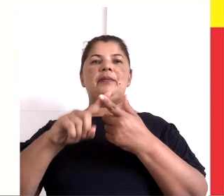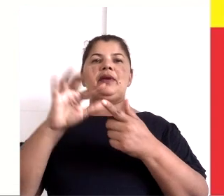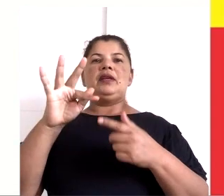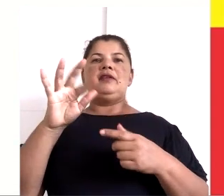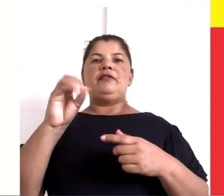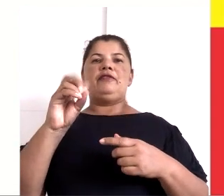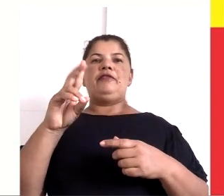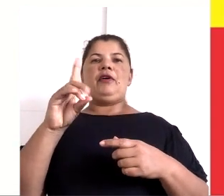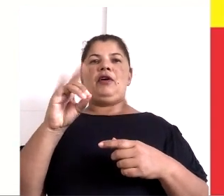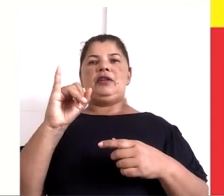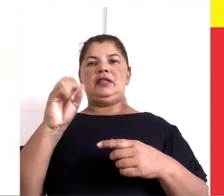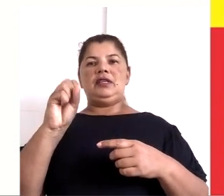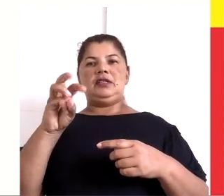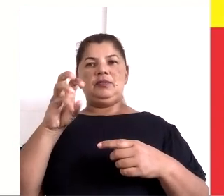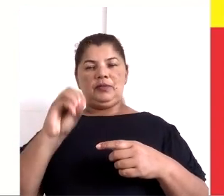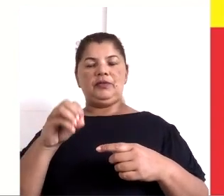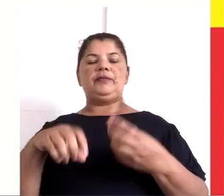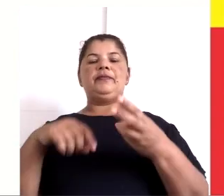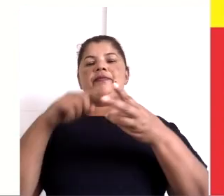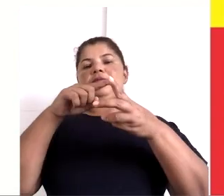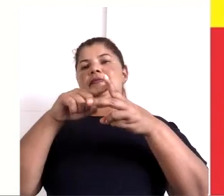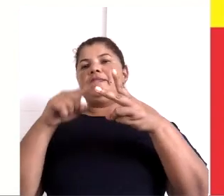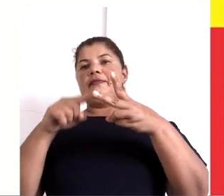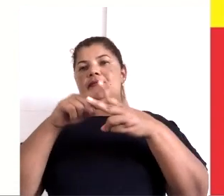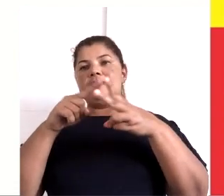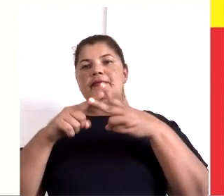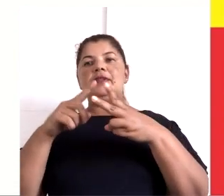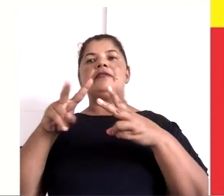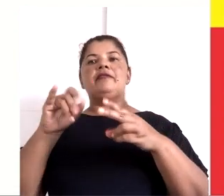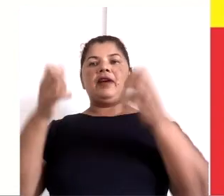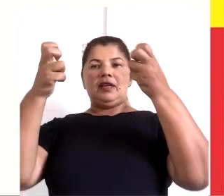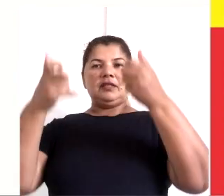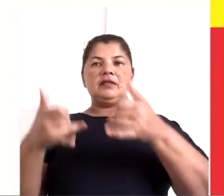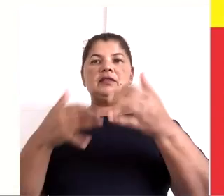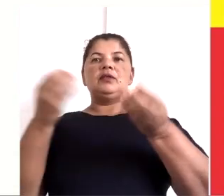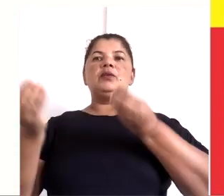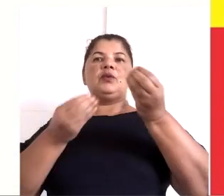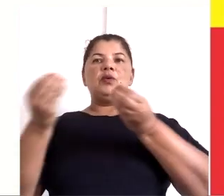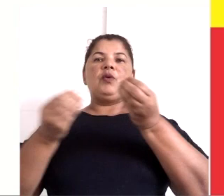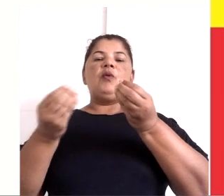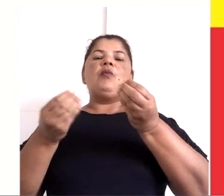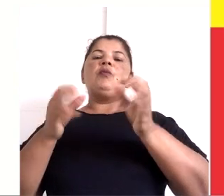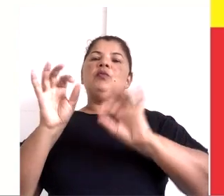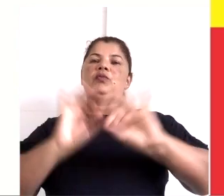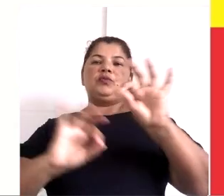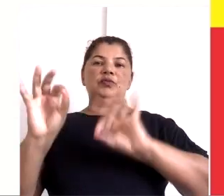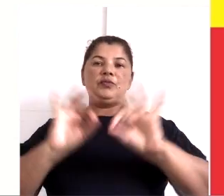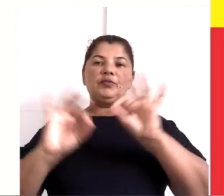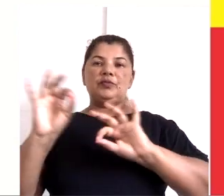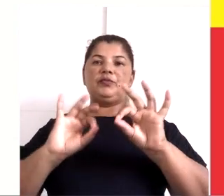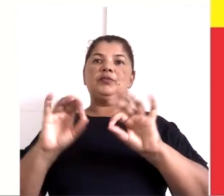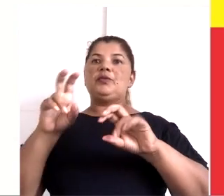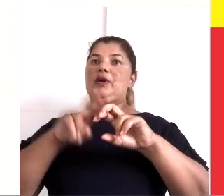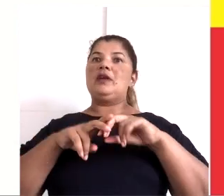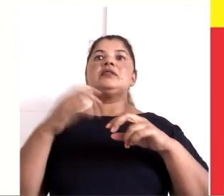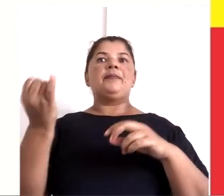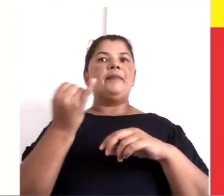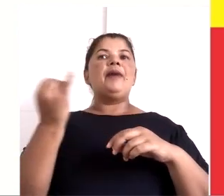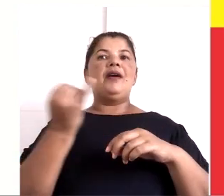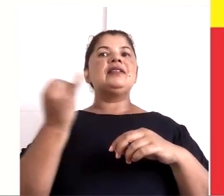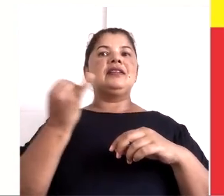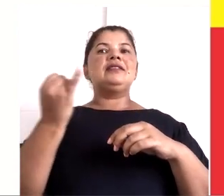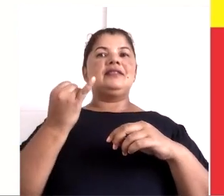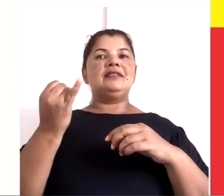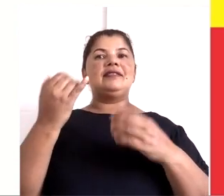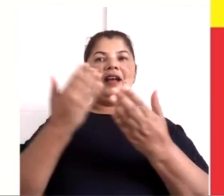trabalho, essas duas formas de organização, a gente vai entender basicamente como elas funcionaram, porque elas são muito importantes para essa etapa da